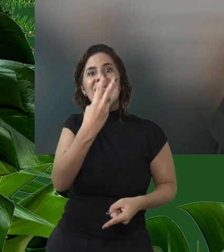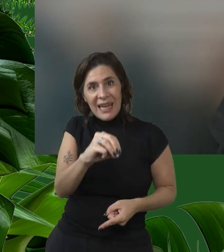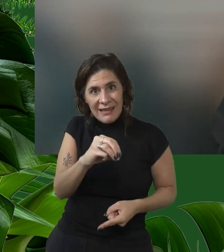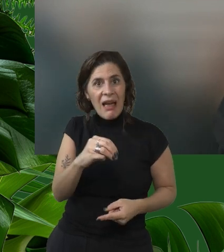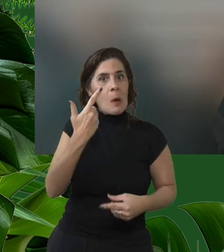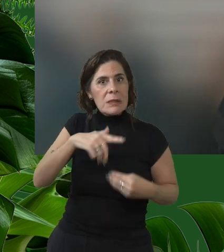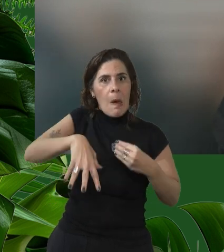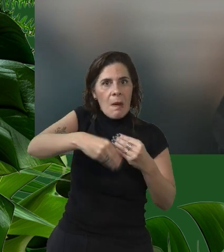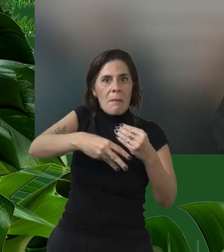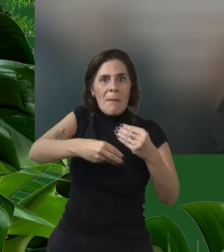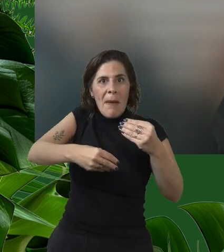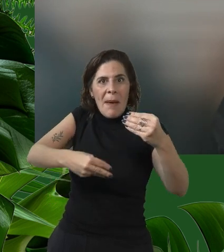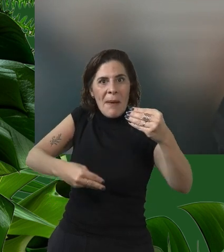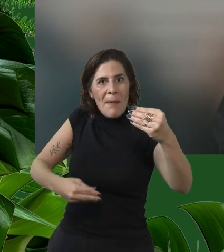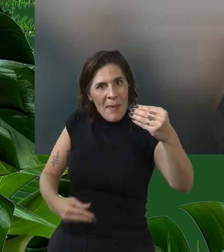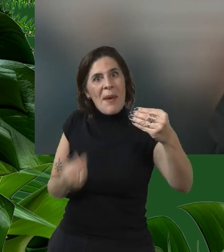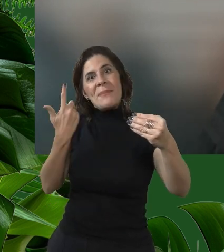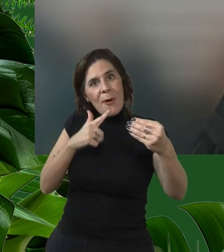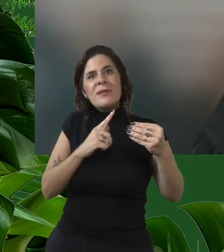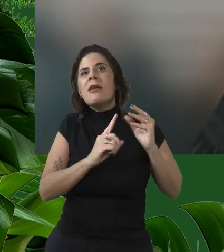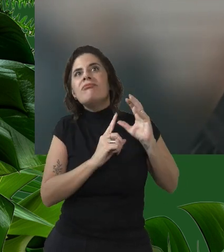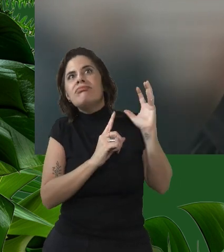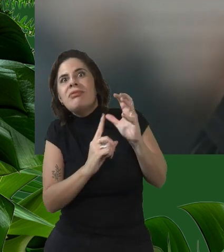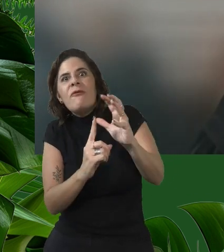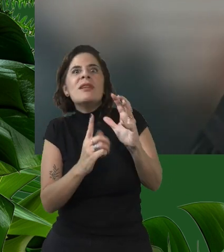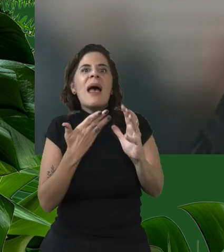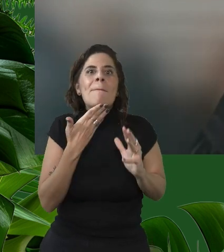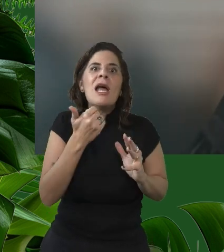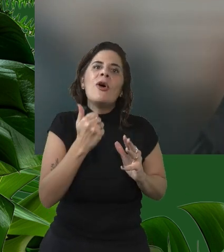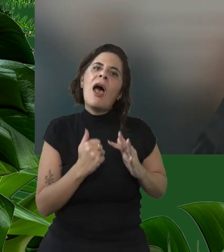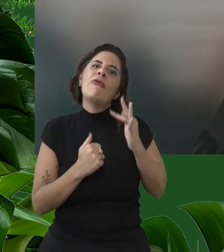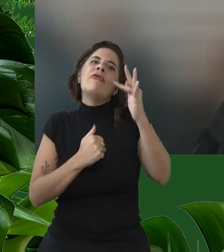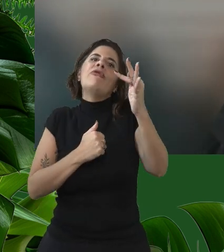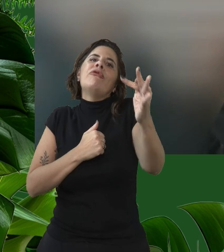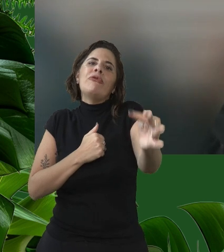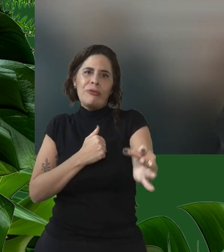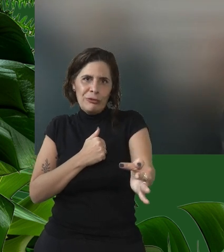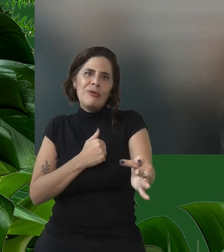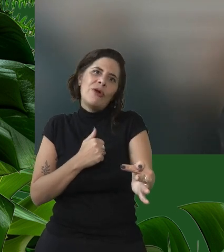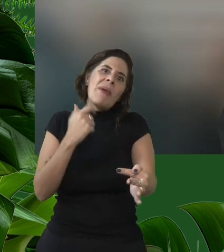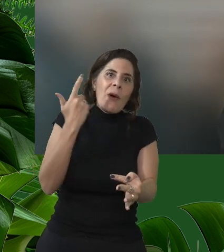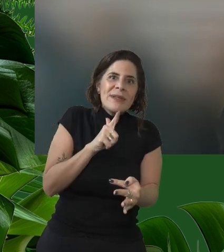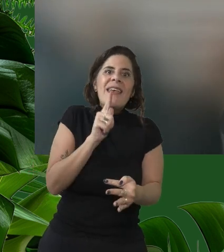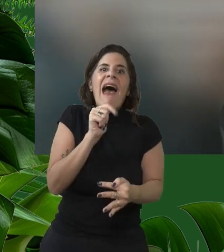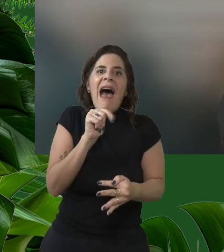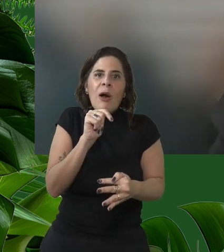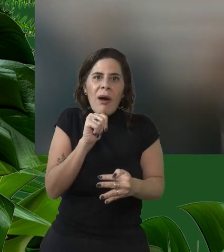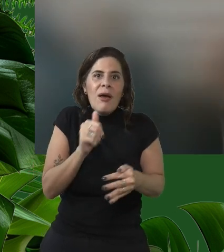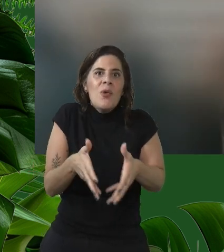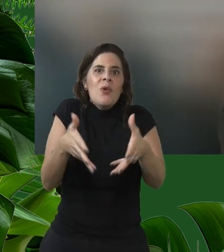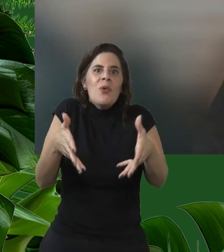para que a gente realmente possa ter impacto de longo prazo na qualidade e na quantidade de água que está sendo fornecida, né, por esses mananciais,